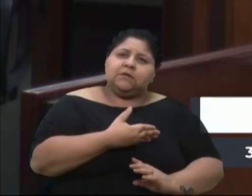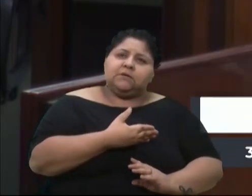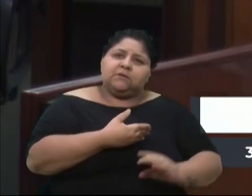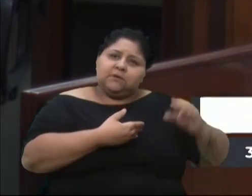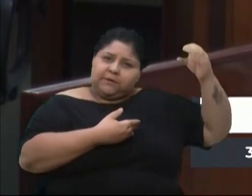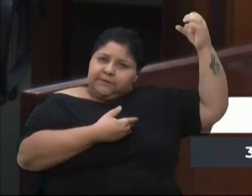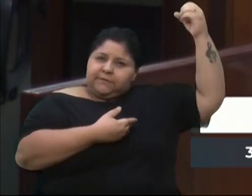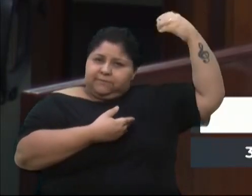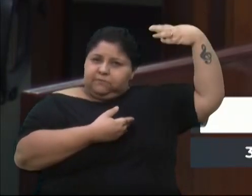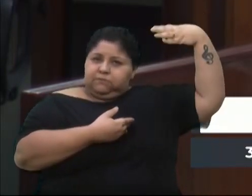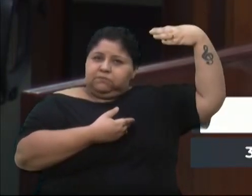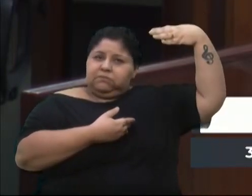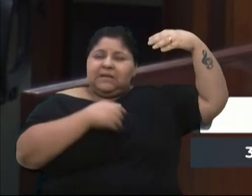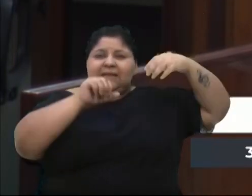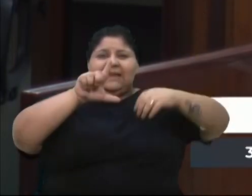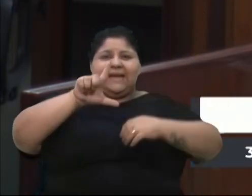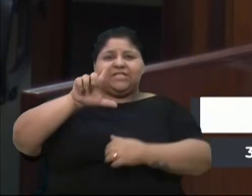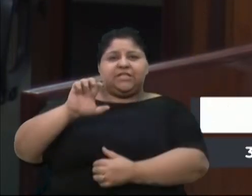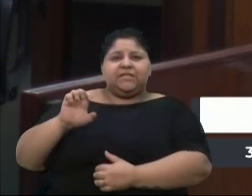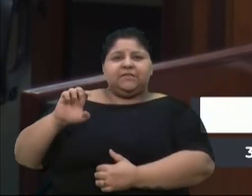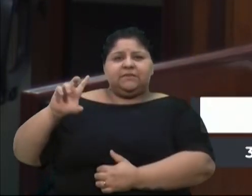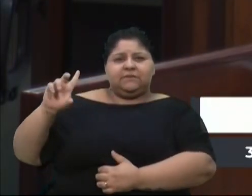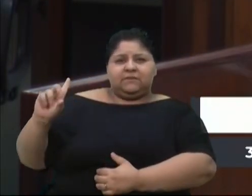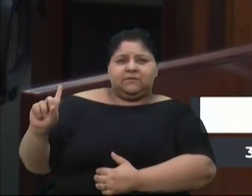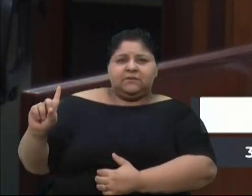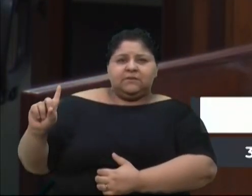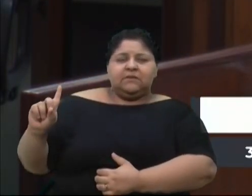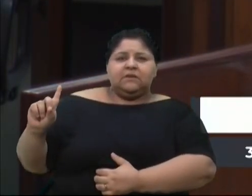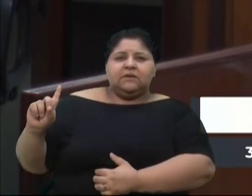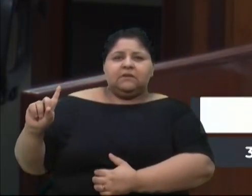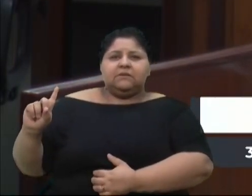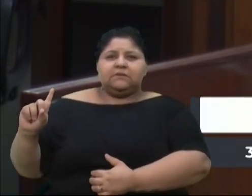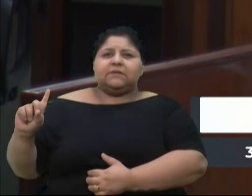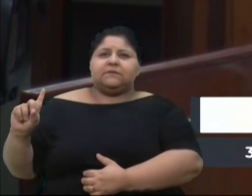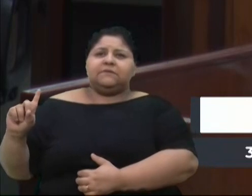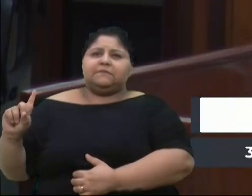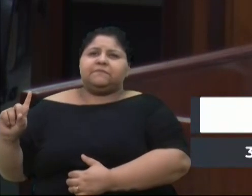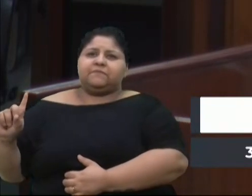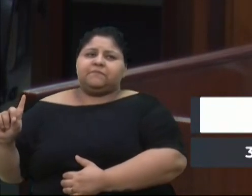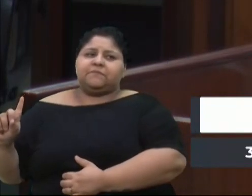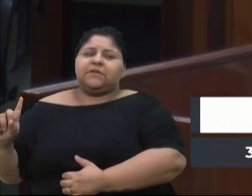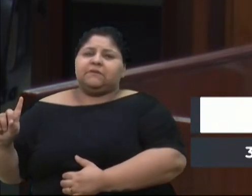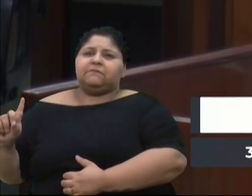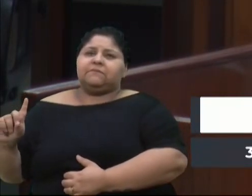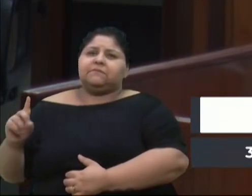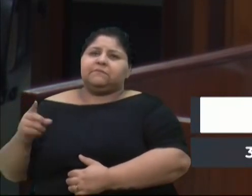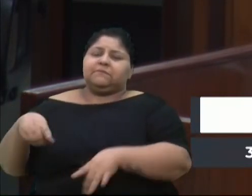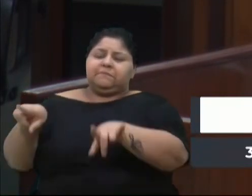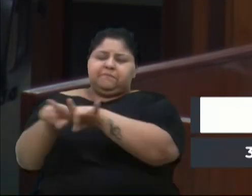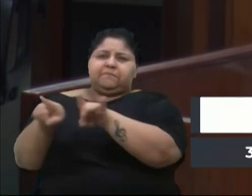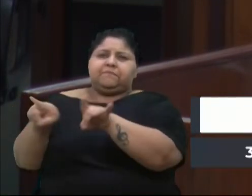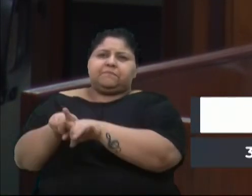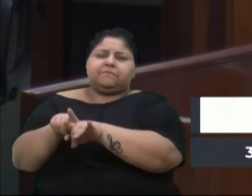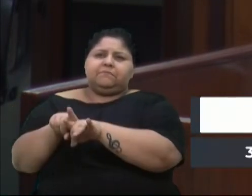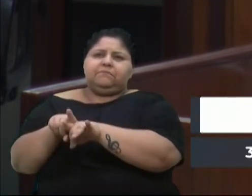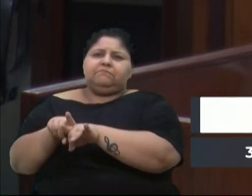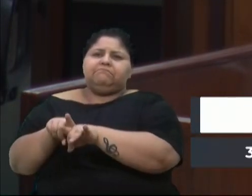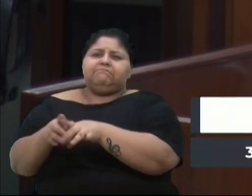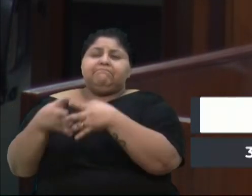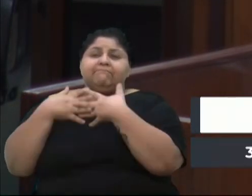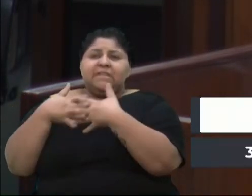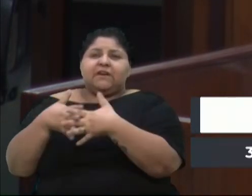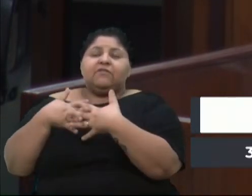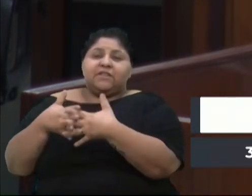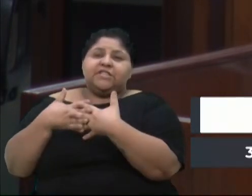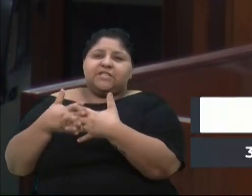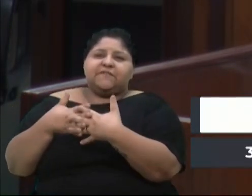iluminação de LED, vai ajudar muito, sabendo que a gente está nesse período de chuva, fica bem complicado.